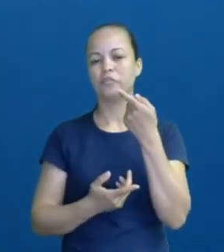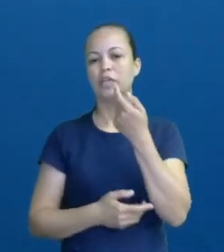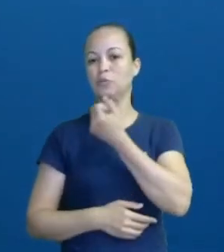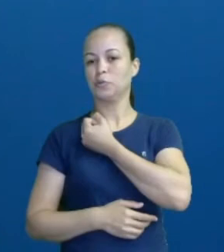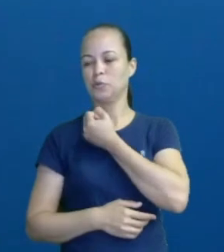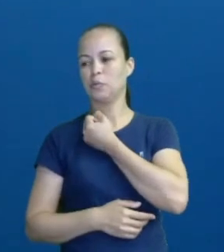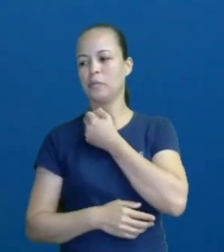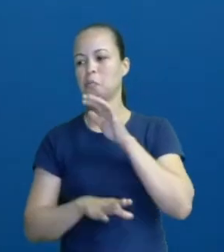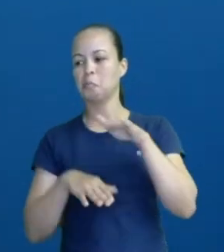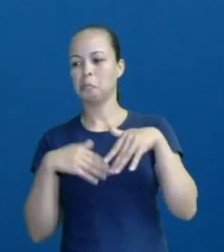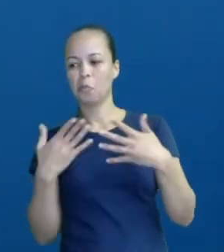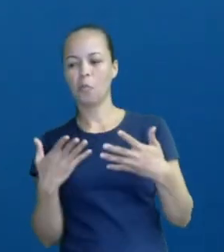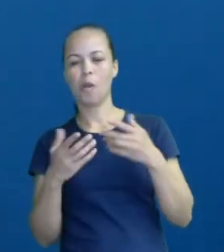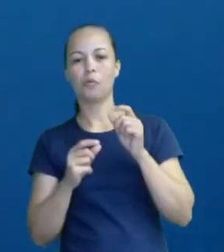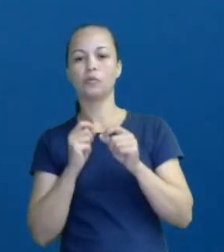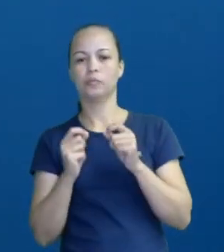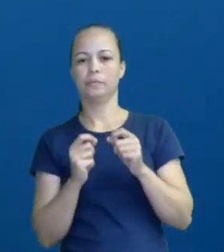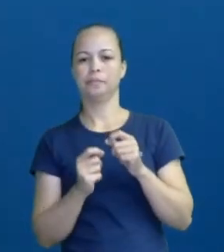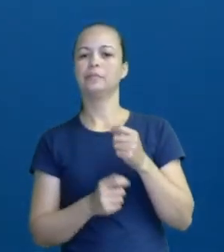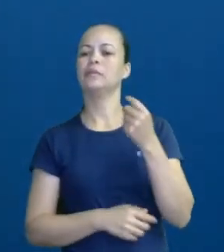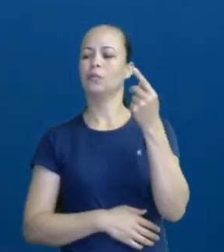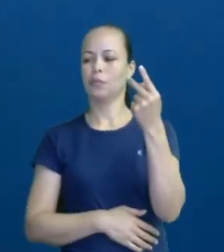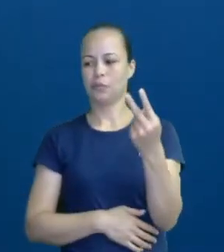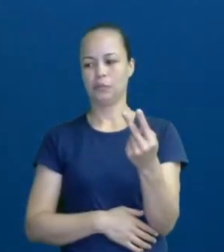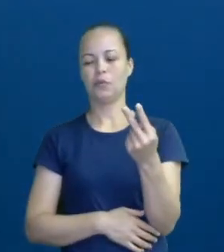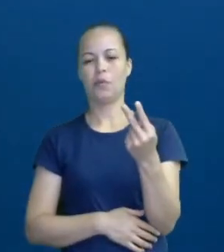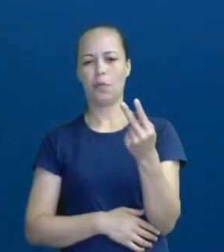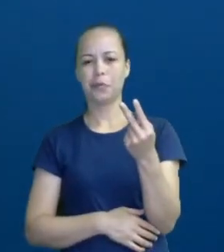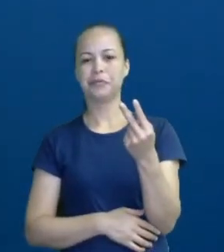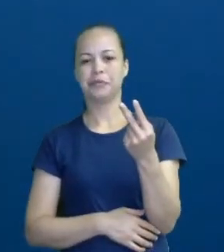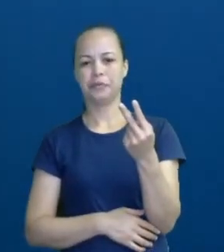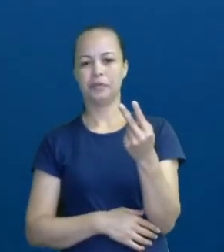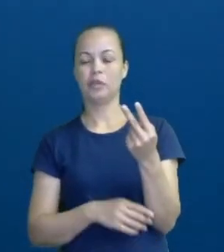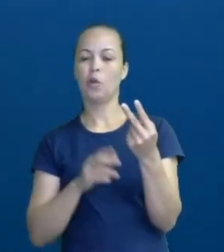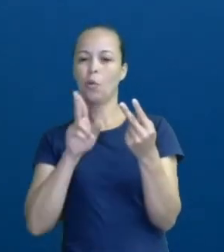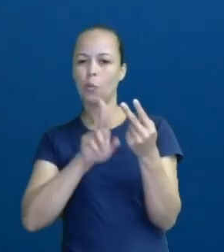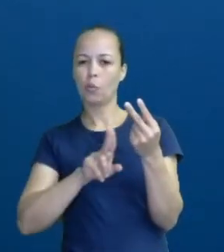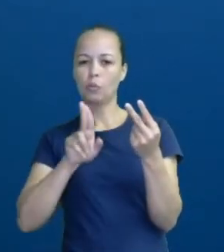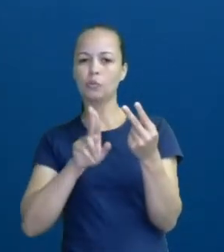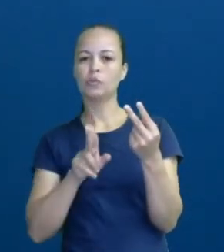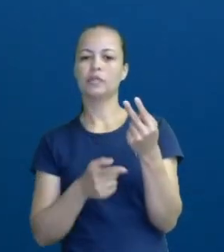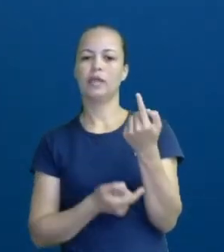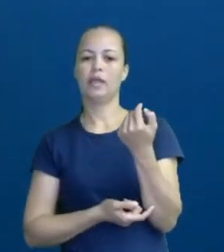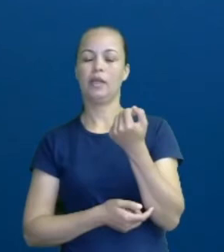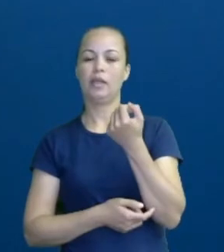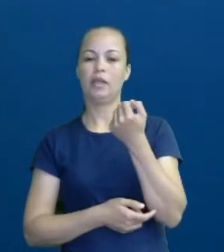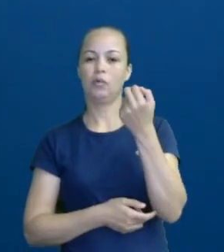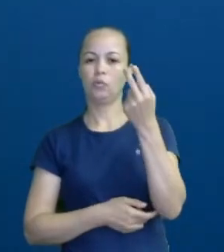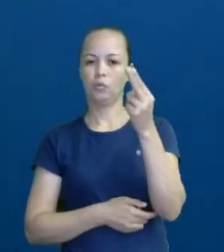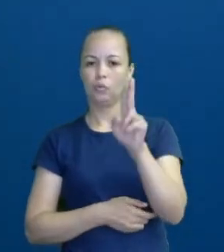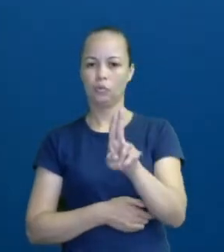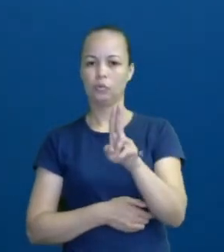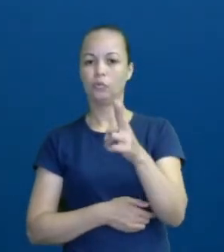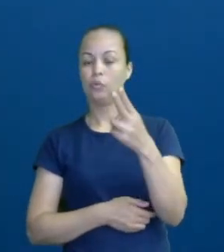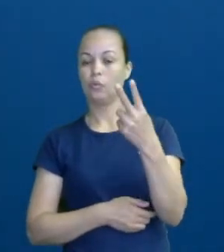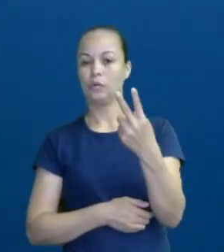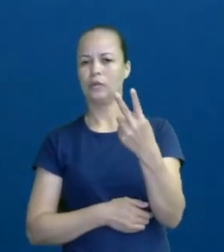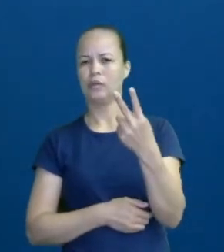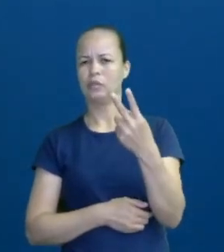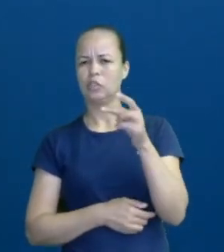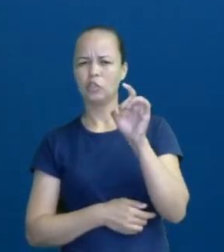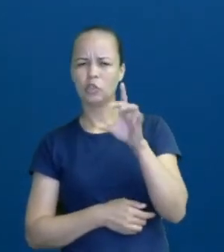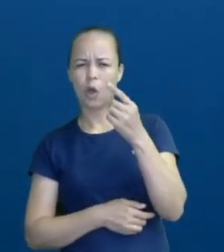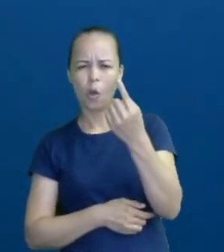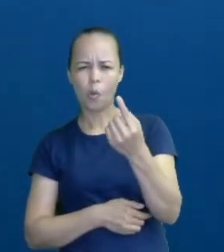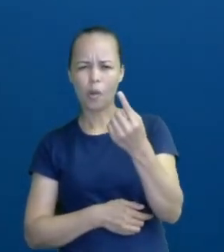número. Que número é esse? O 2. Eu usei uma vez o número 2, mas foi só uma vez que eu